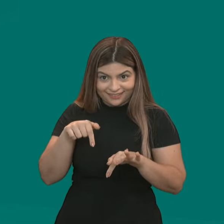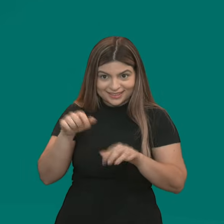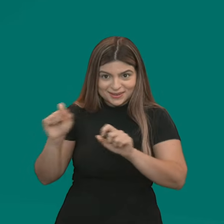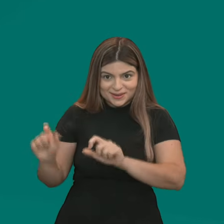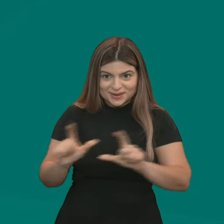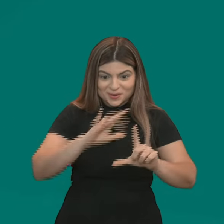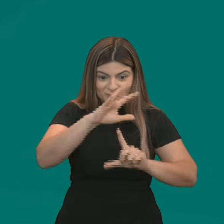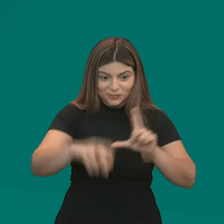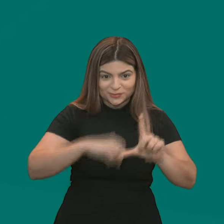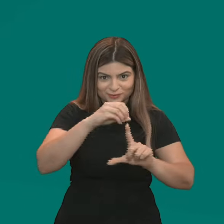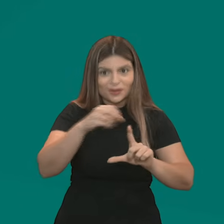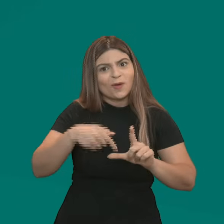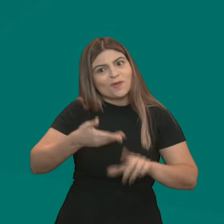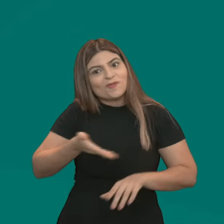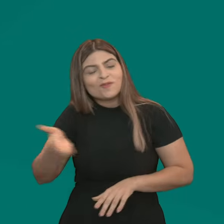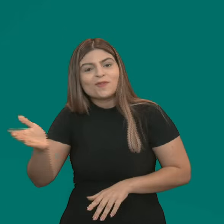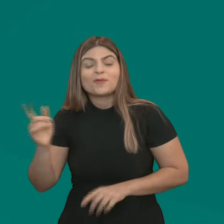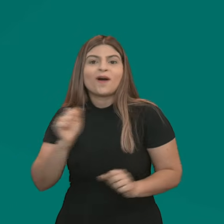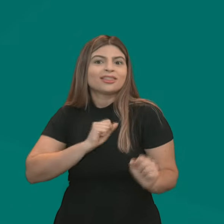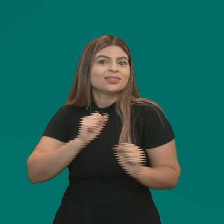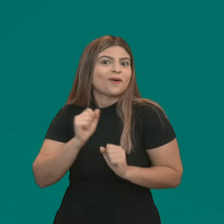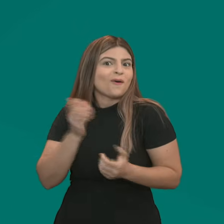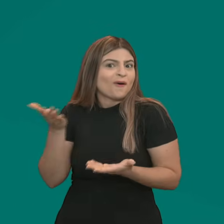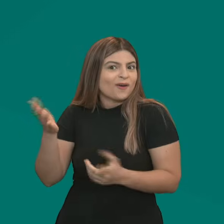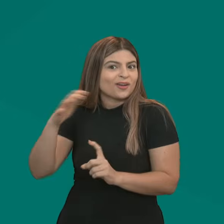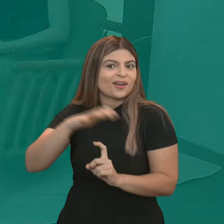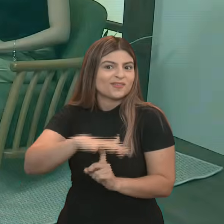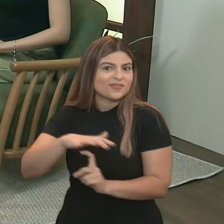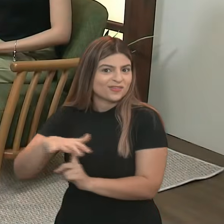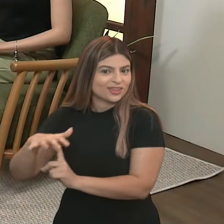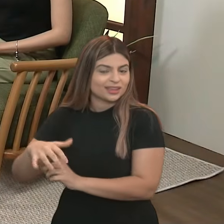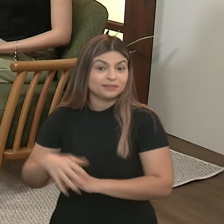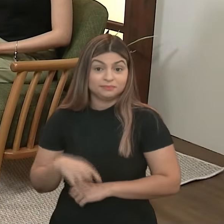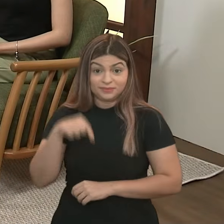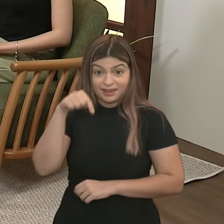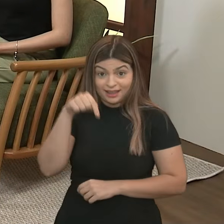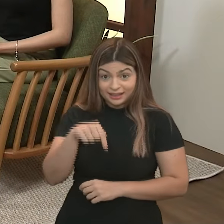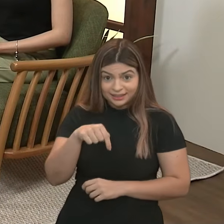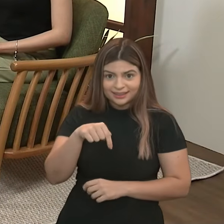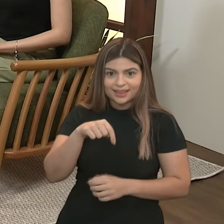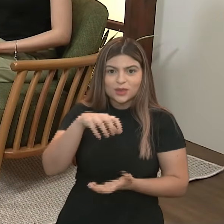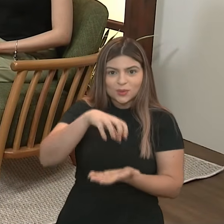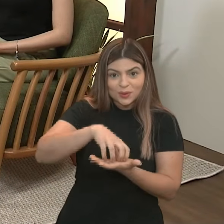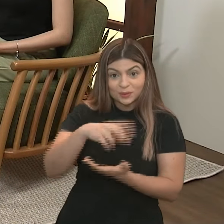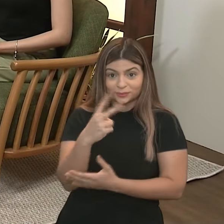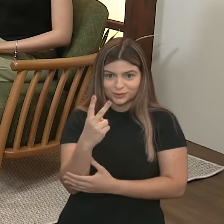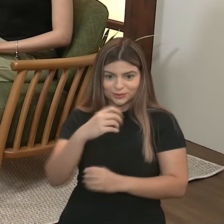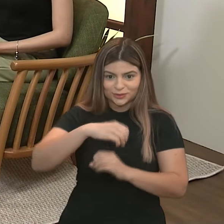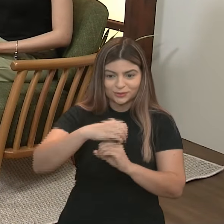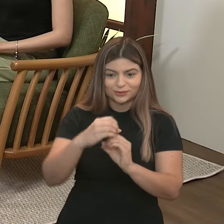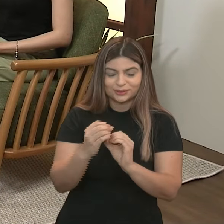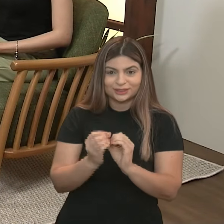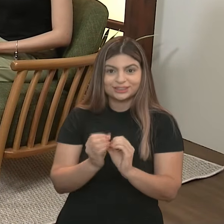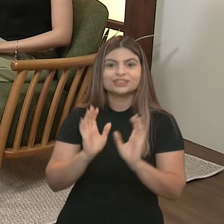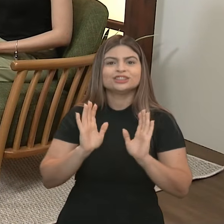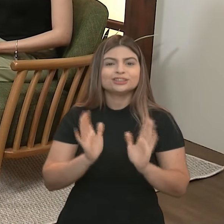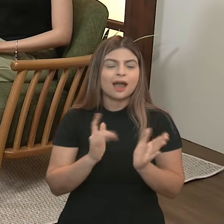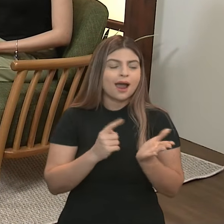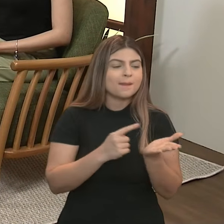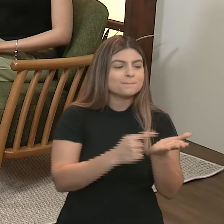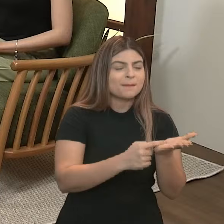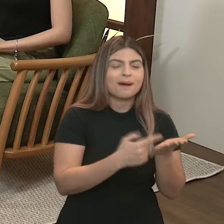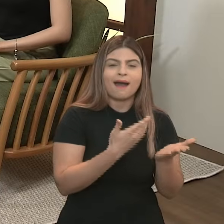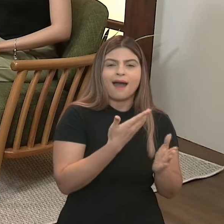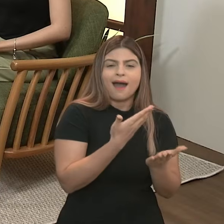sou muito fã dessa feira, viu, Cássio? Aqui no campus, na verdade, a maioria das pessoas, já saem do compromisso que tem, da